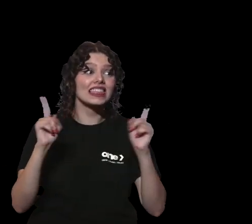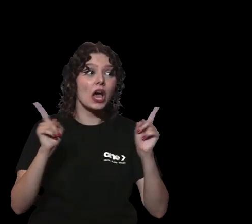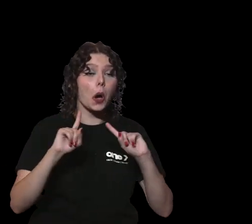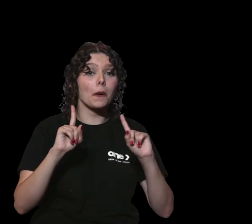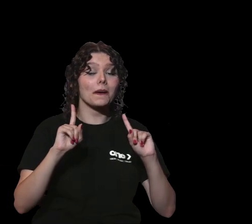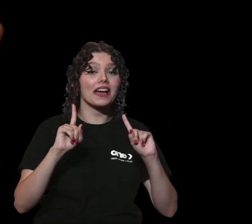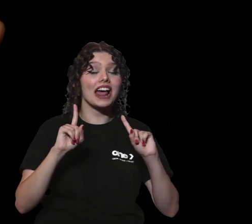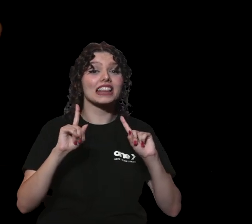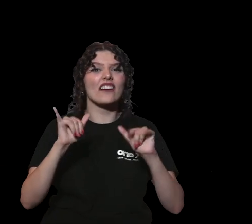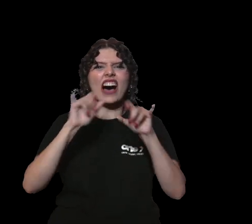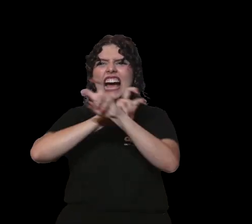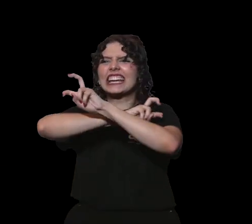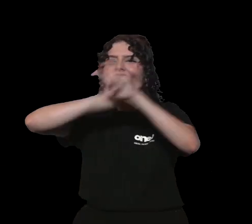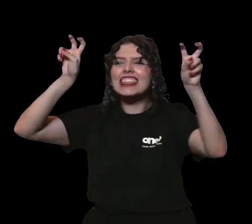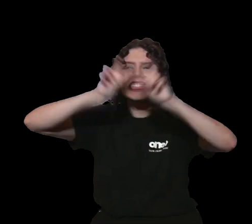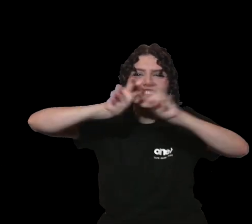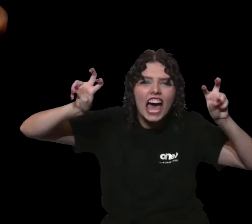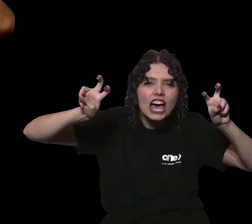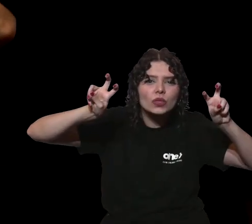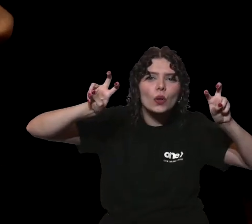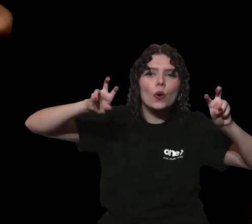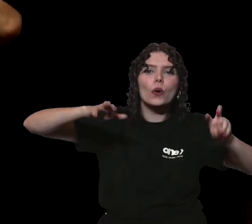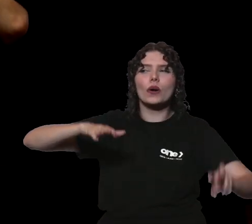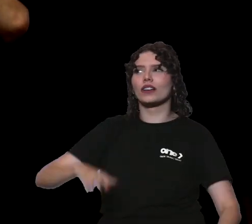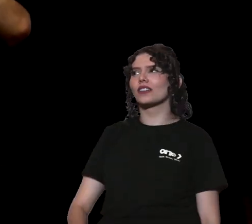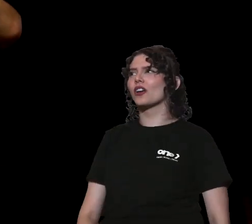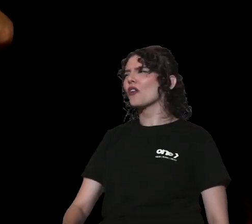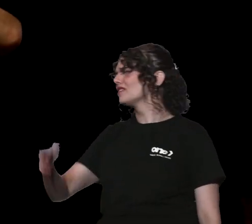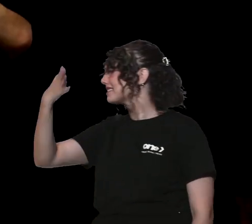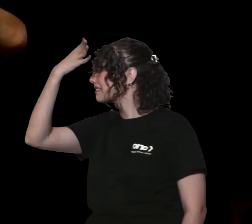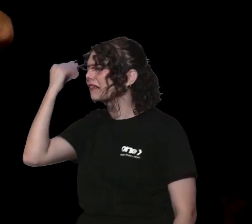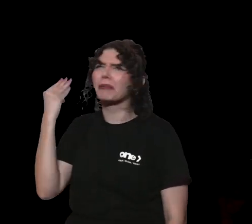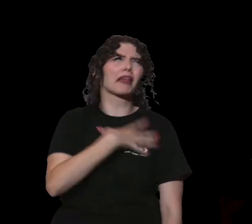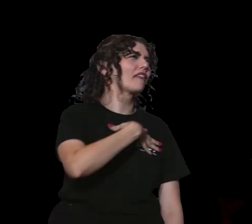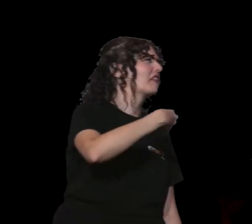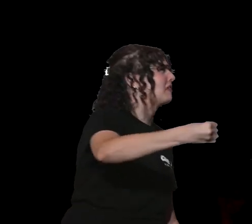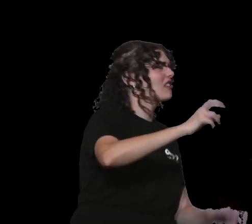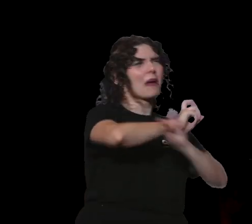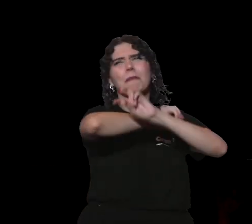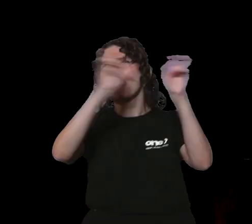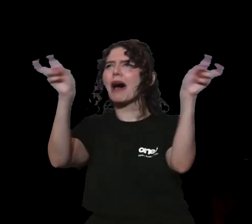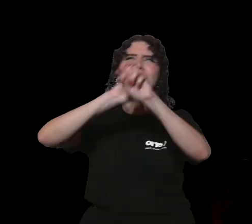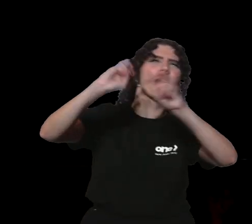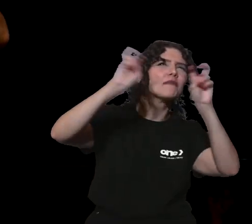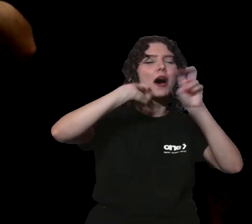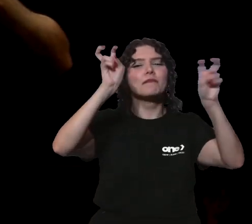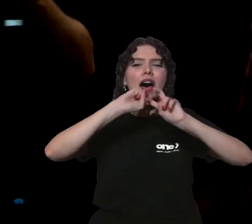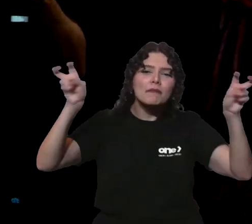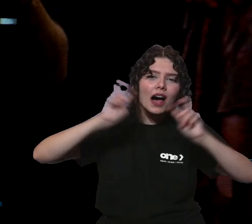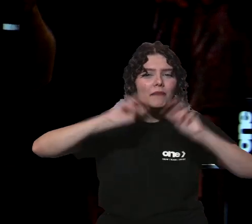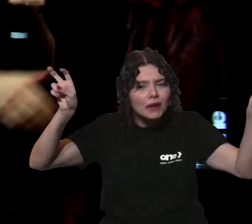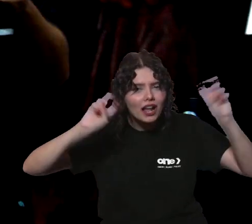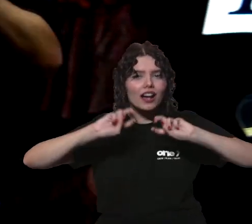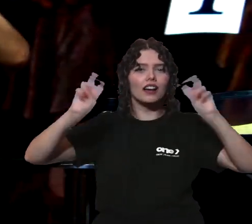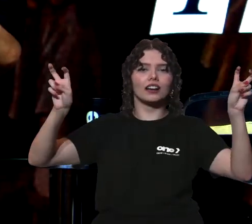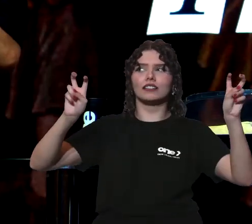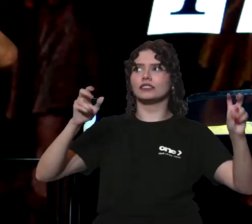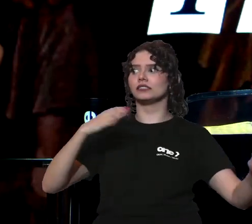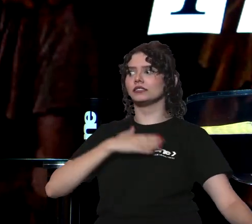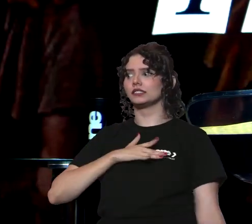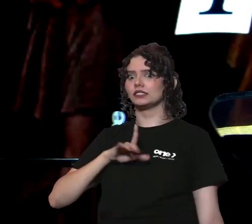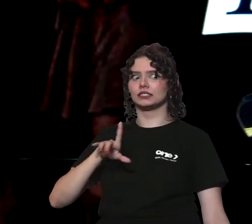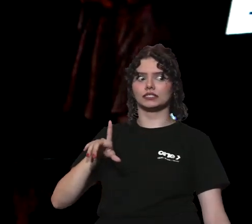ex-marido dela. E gritando, você esqueceu minha filha, e não sei o quê, e parará, e gritando, e gritando. Eu,